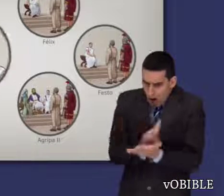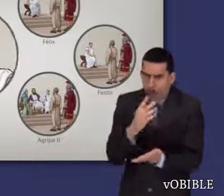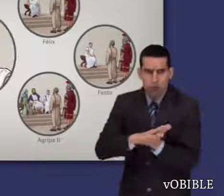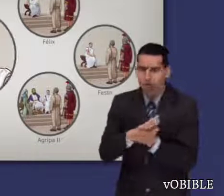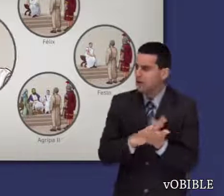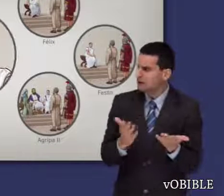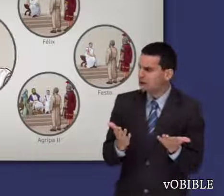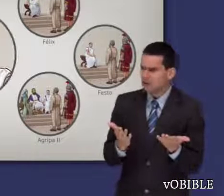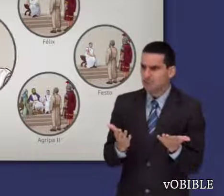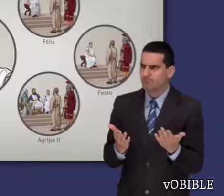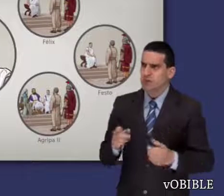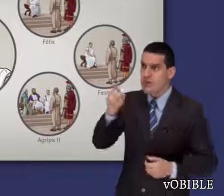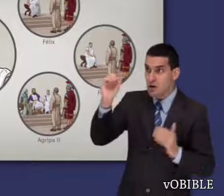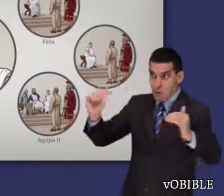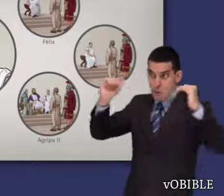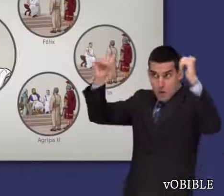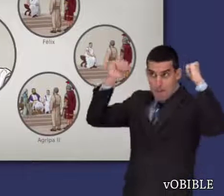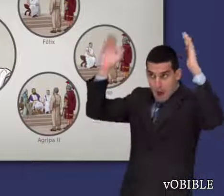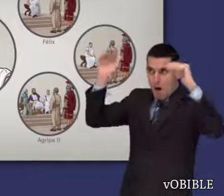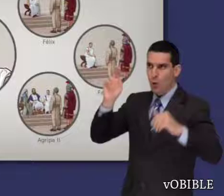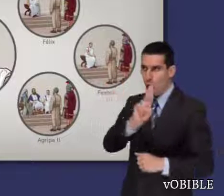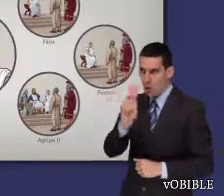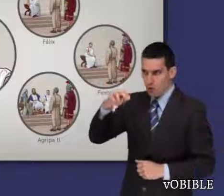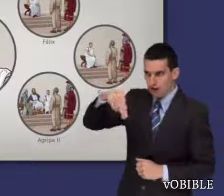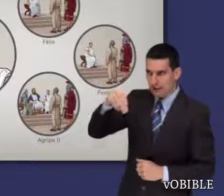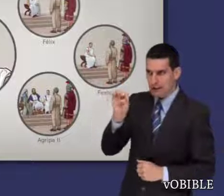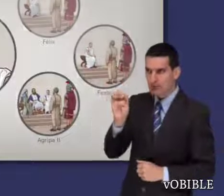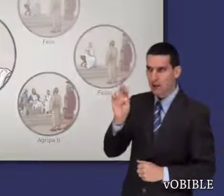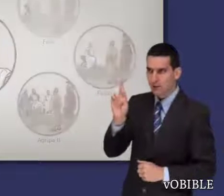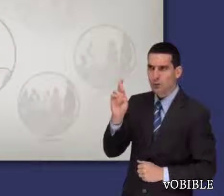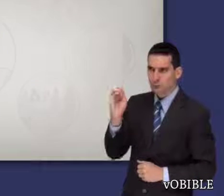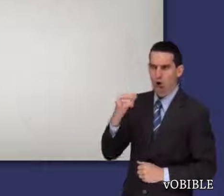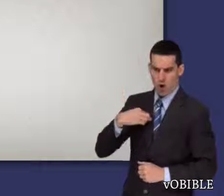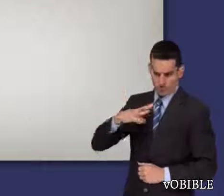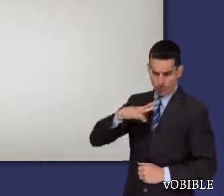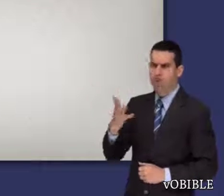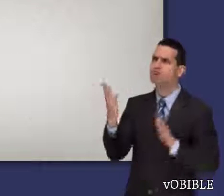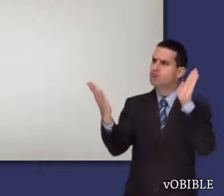apela para César, a maior autoridade romana daquela época.